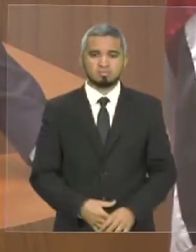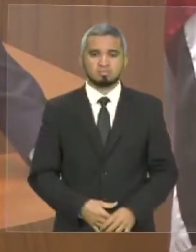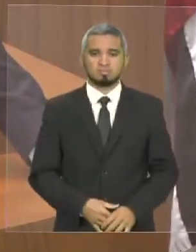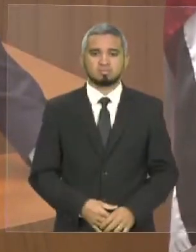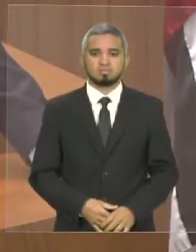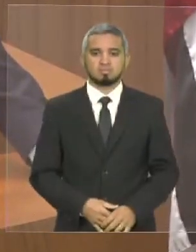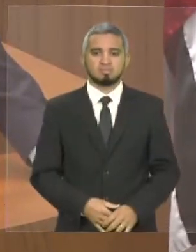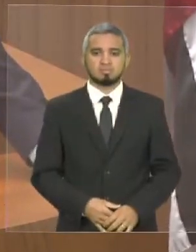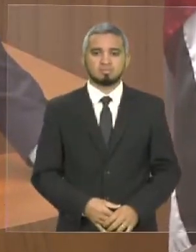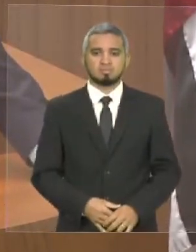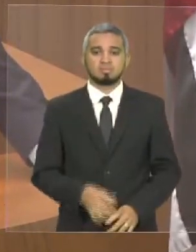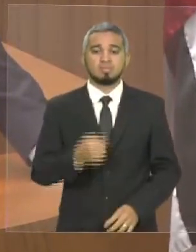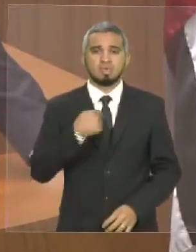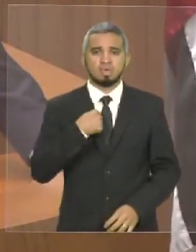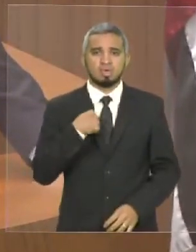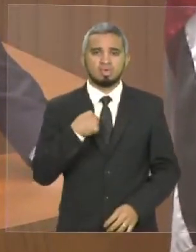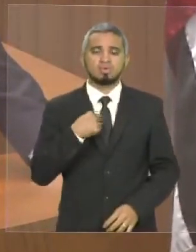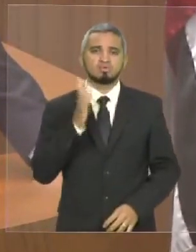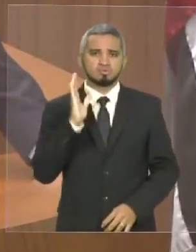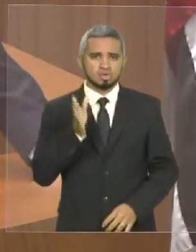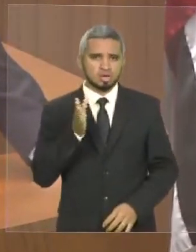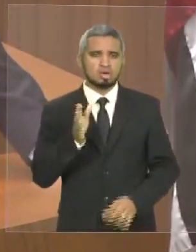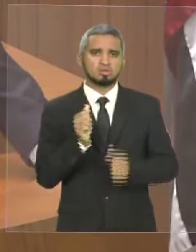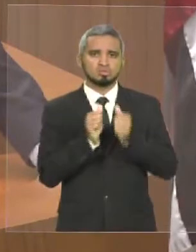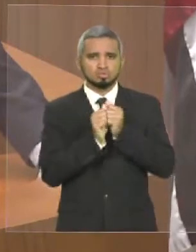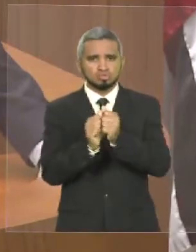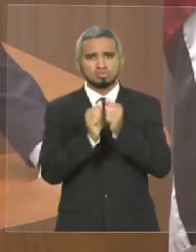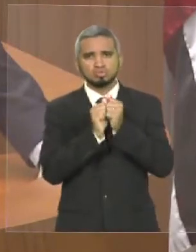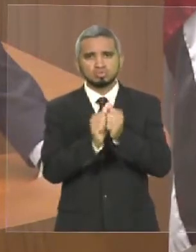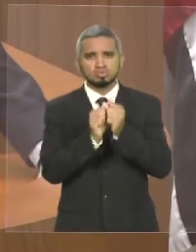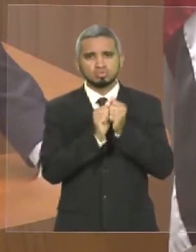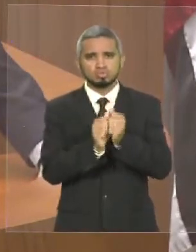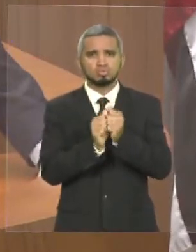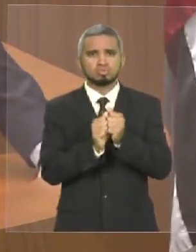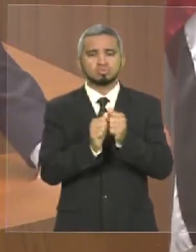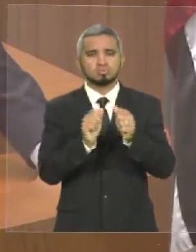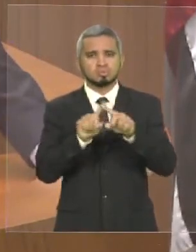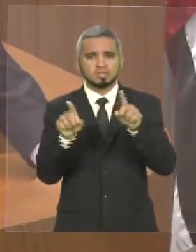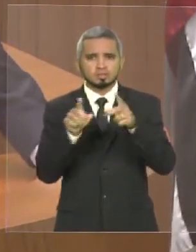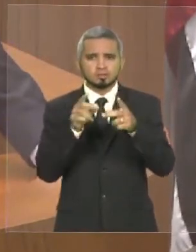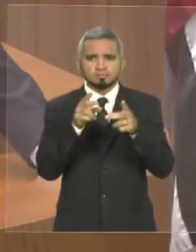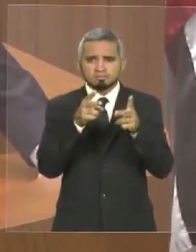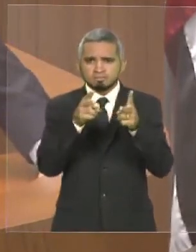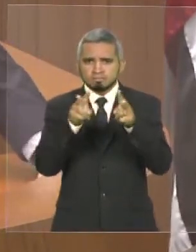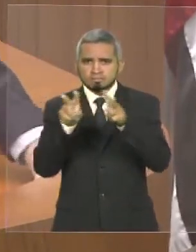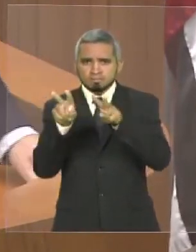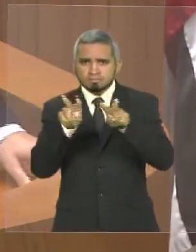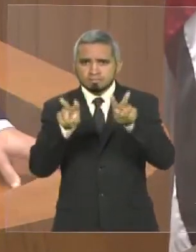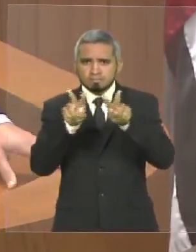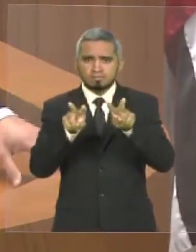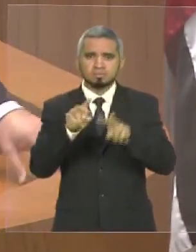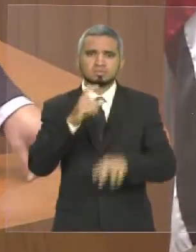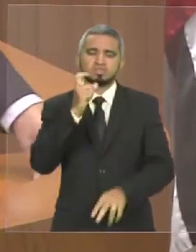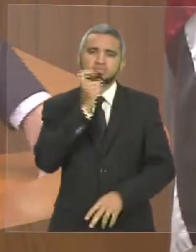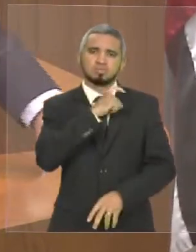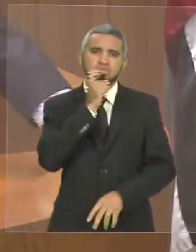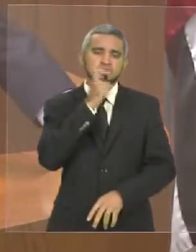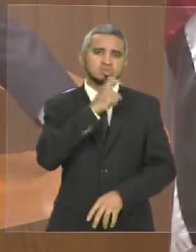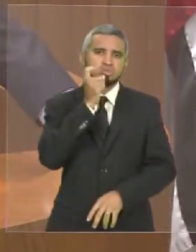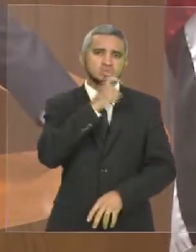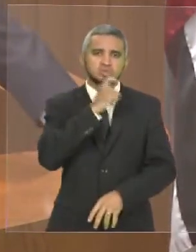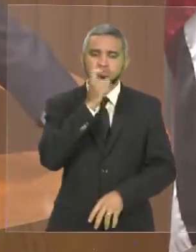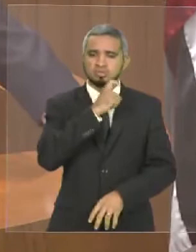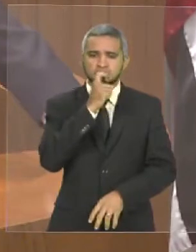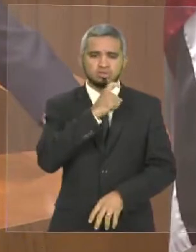Eu quero dizer a vocês que eu tenho acompanhado as inverdades, as mentiras que estão sendo propaladas em